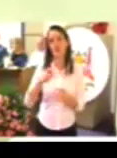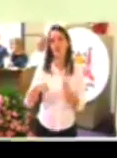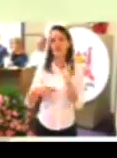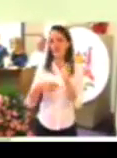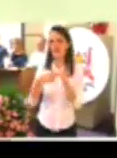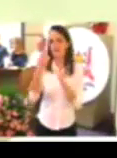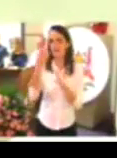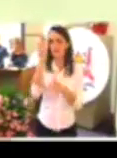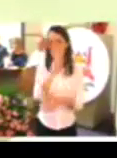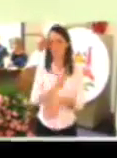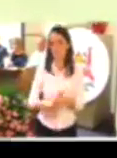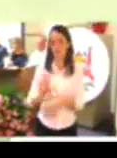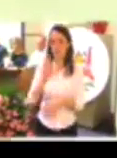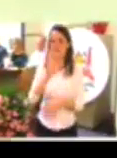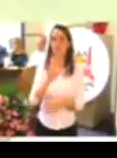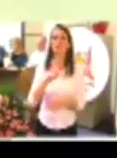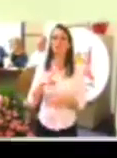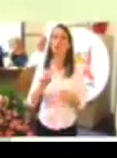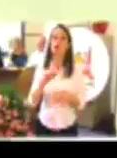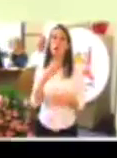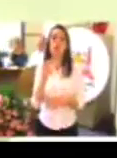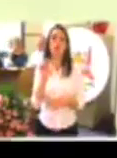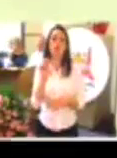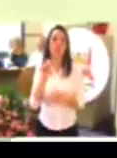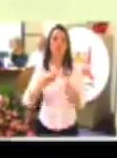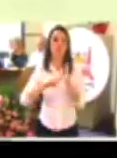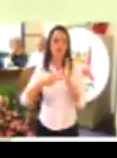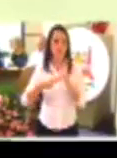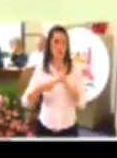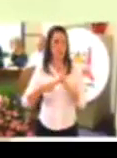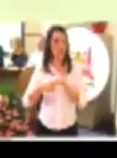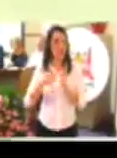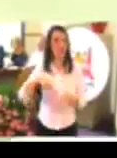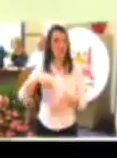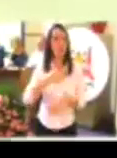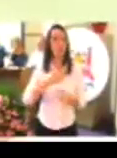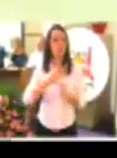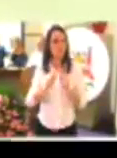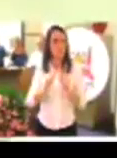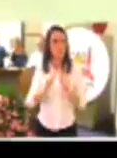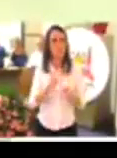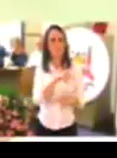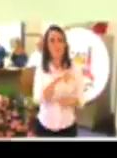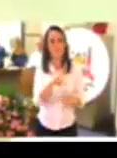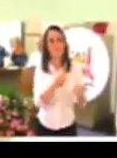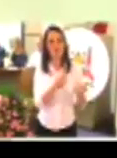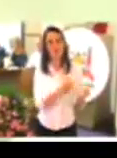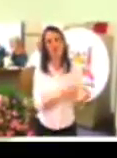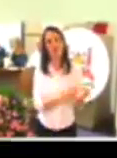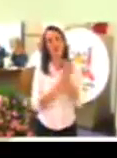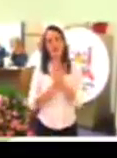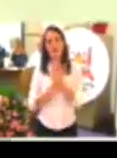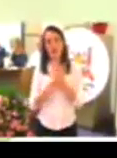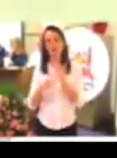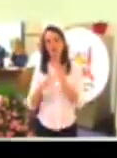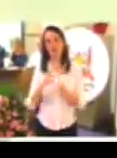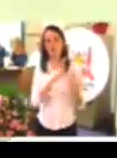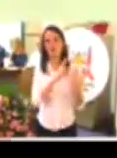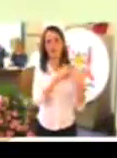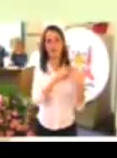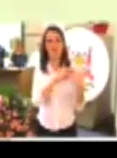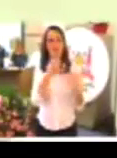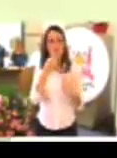considerada referência no Brasil, ou seja, podemos contar com um competente parceiro. E por falar